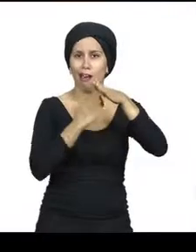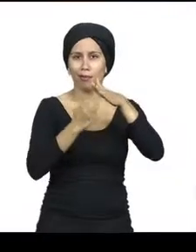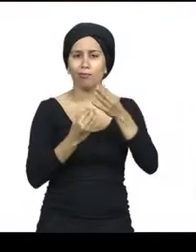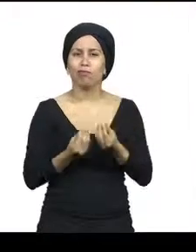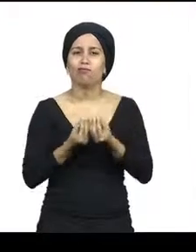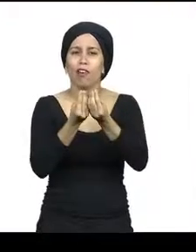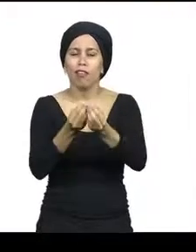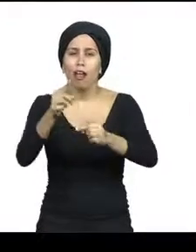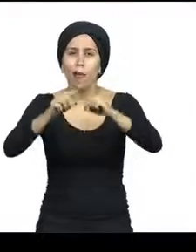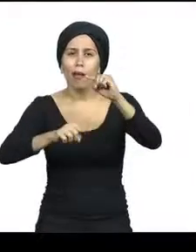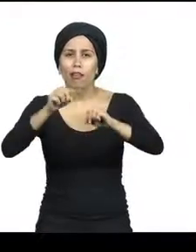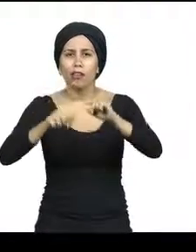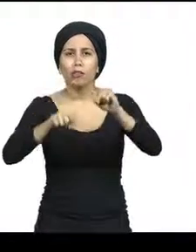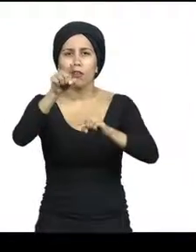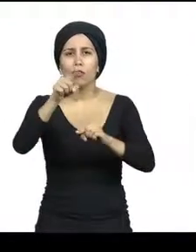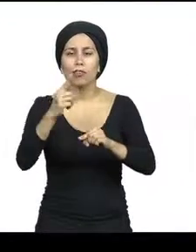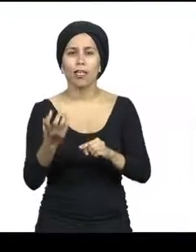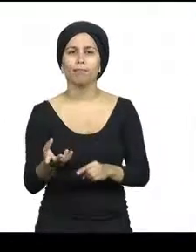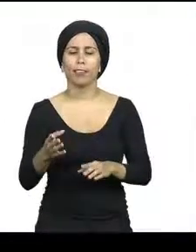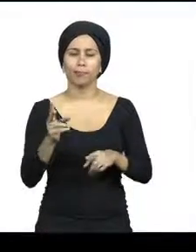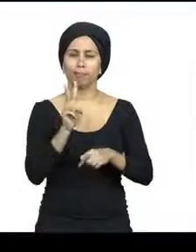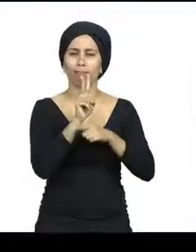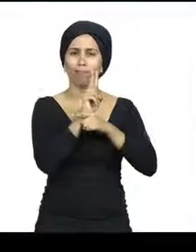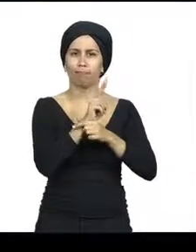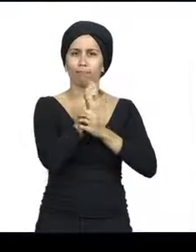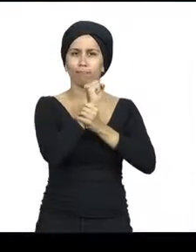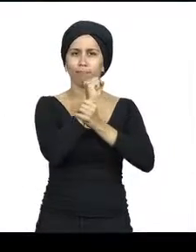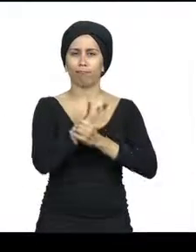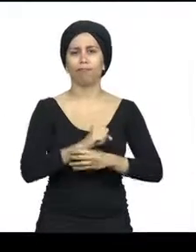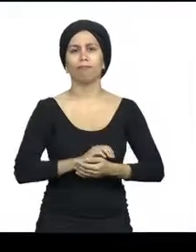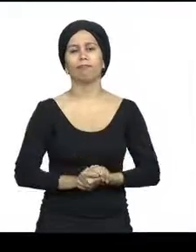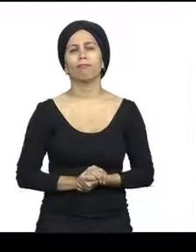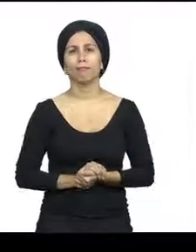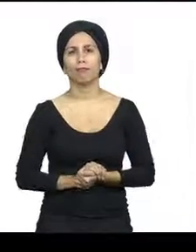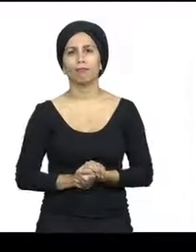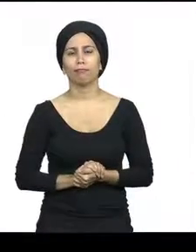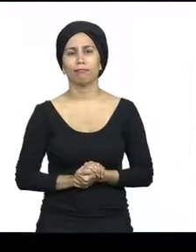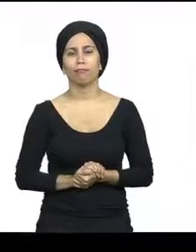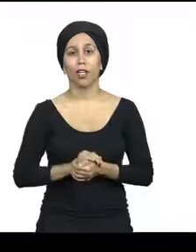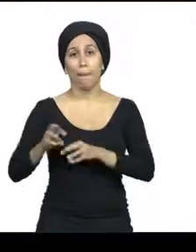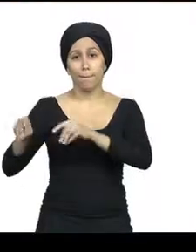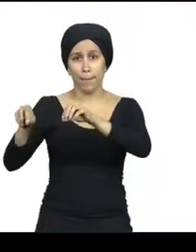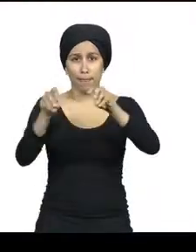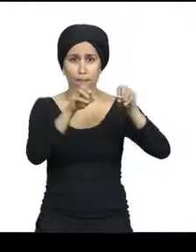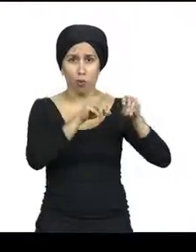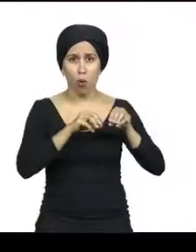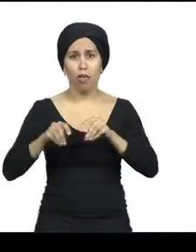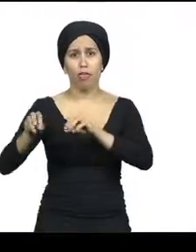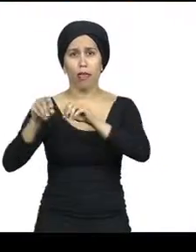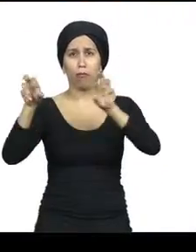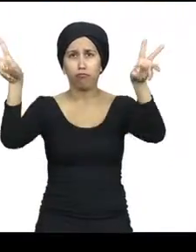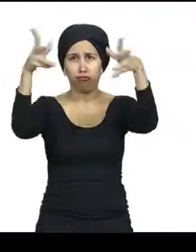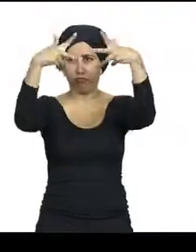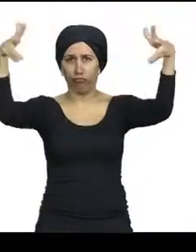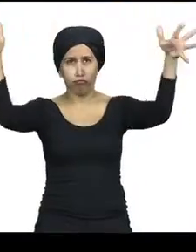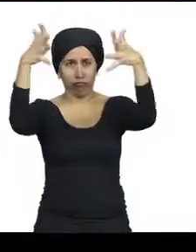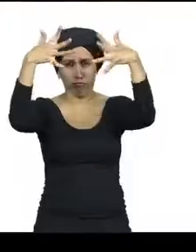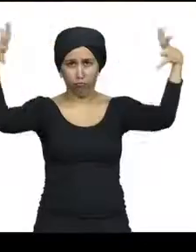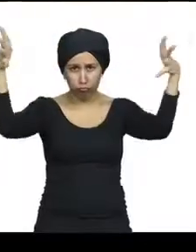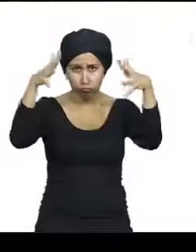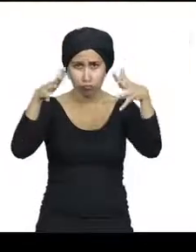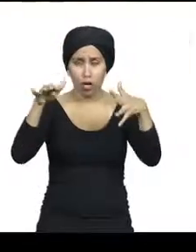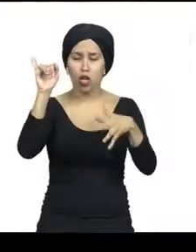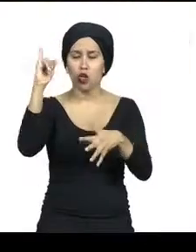E lembre-se, o uso é obrigatório. Para poeira e fumos metálicos, por exemplo, é importante usar máscaras de